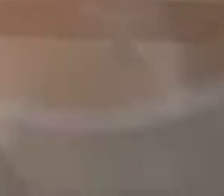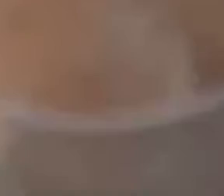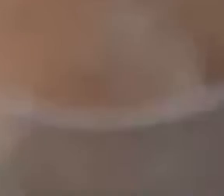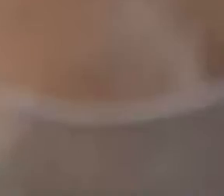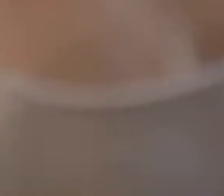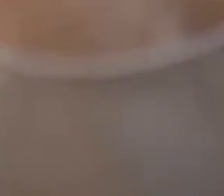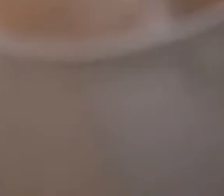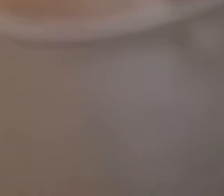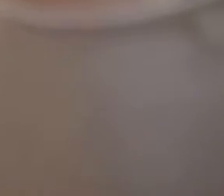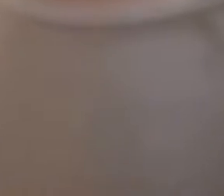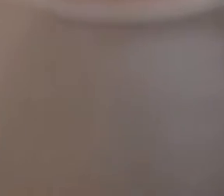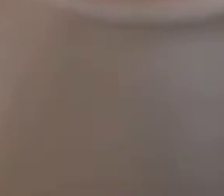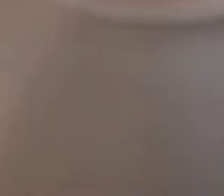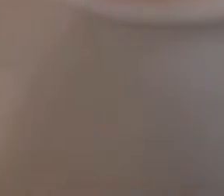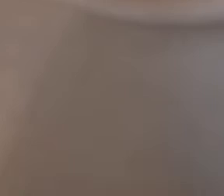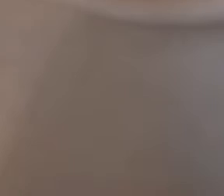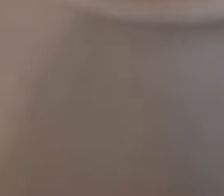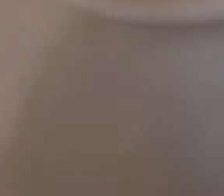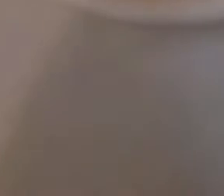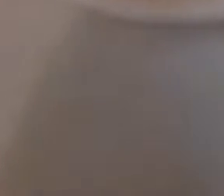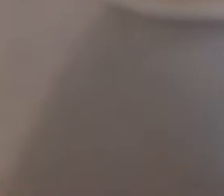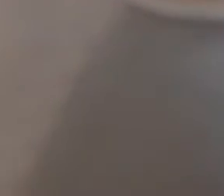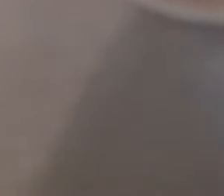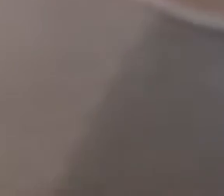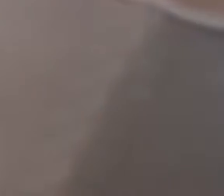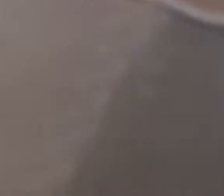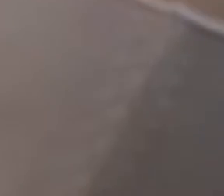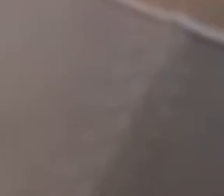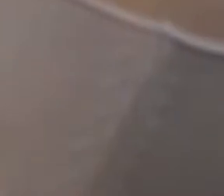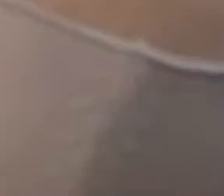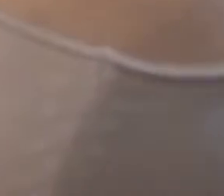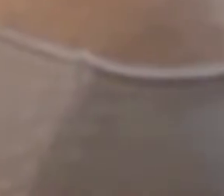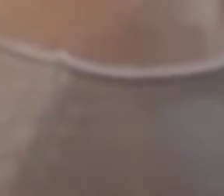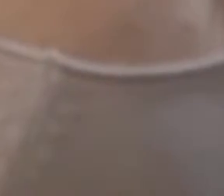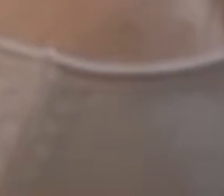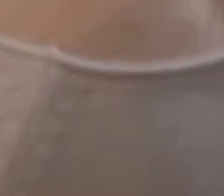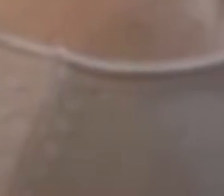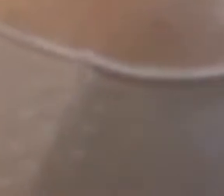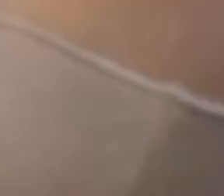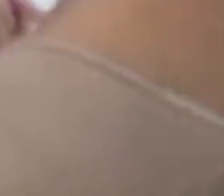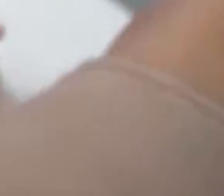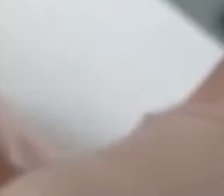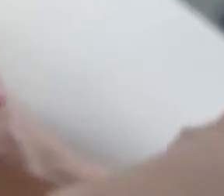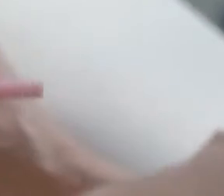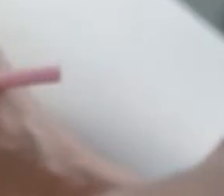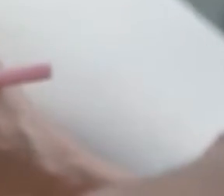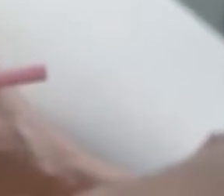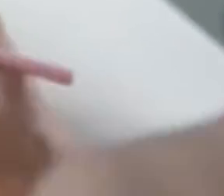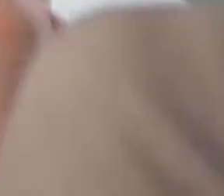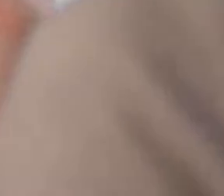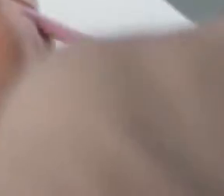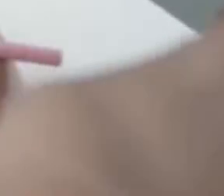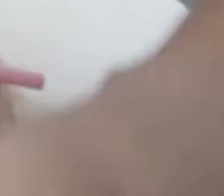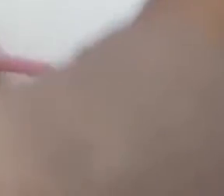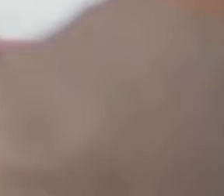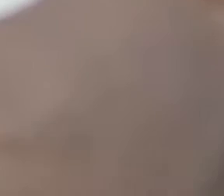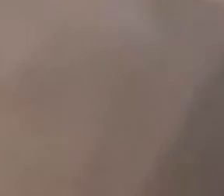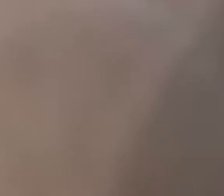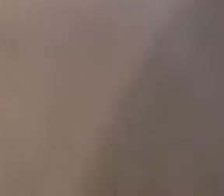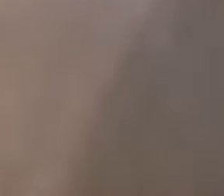Mas existem outros tipos de investimento, que são chamados de renda fixa, que eles também não são tributados.